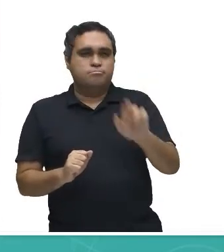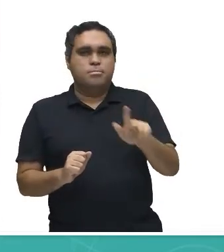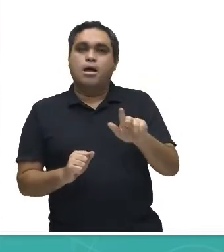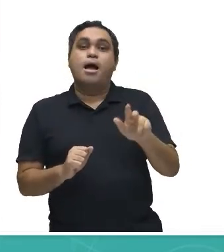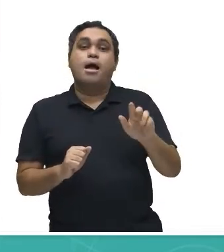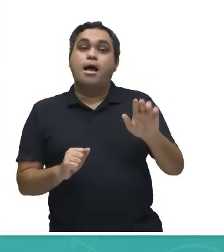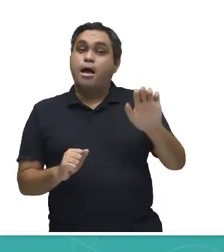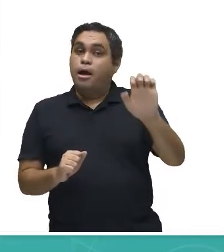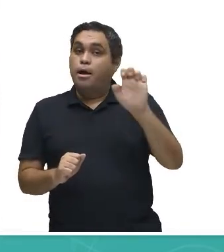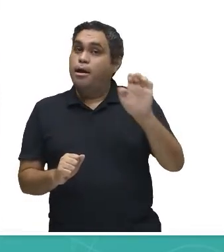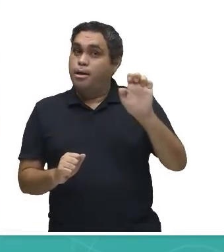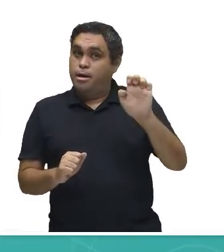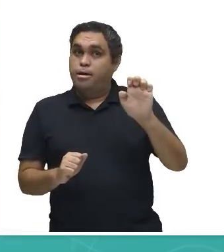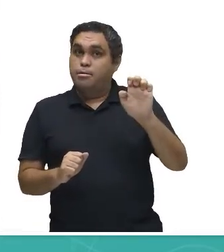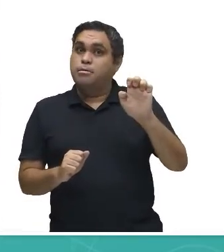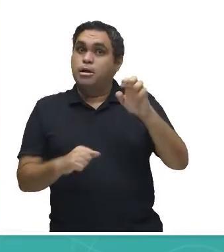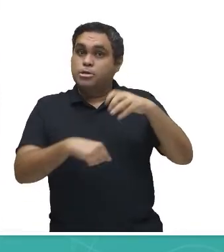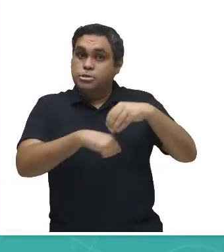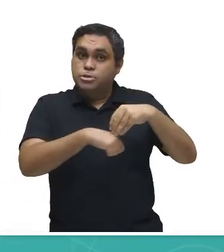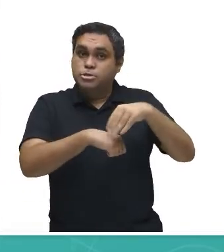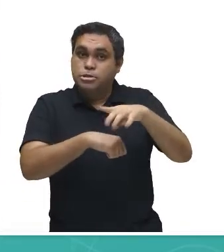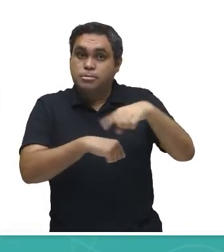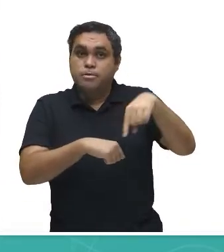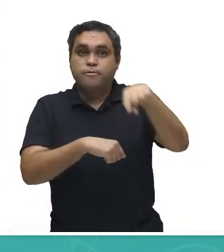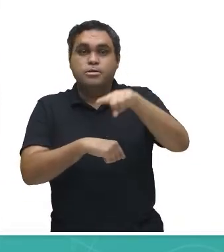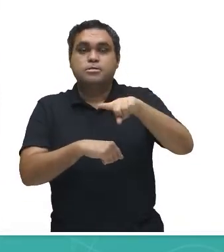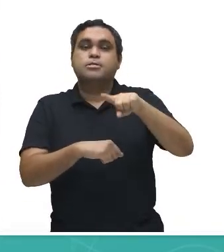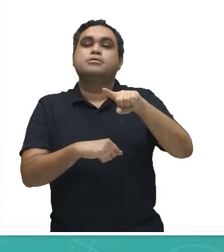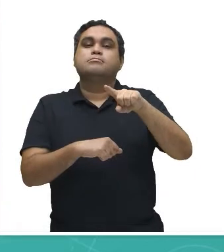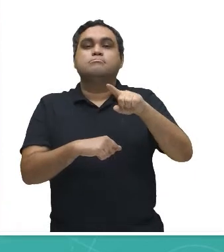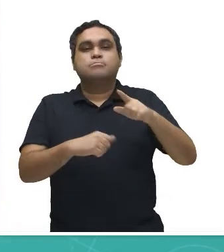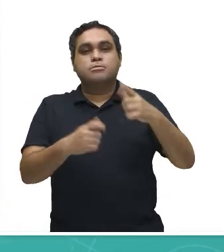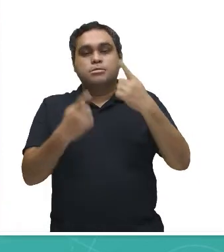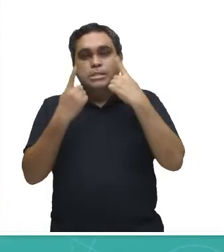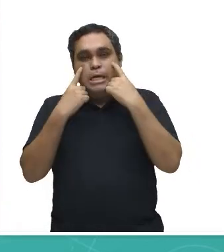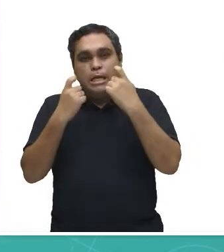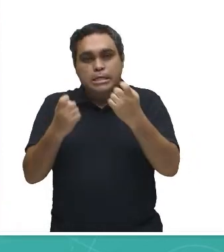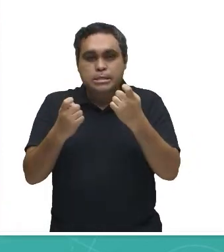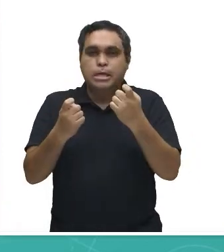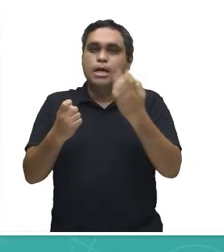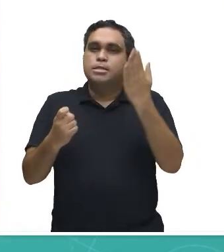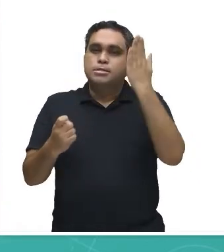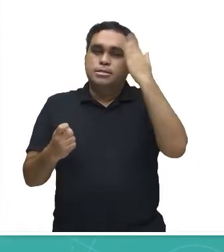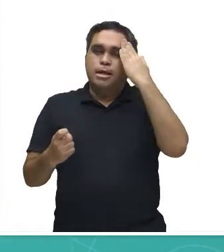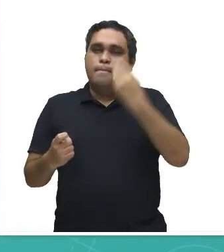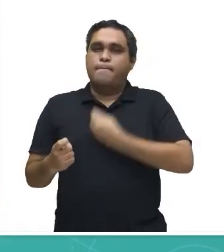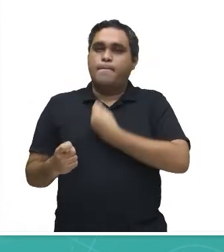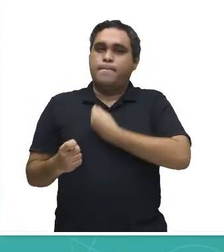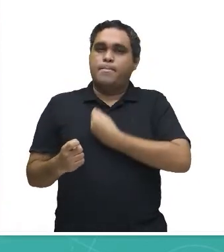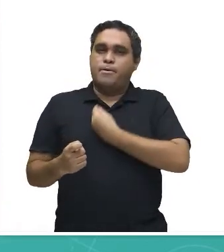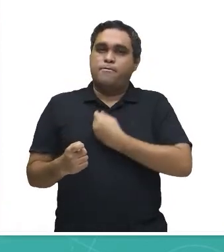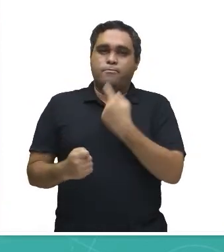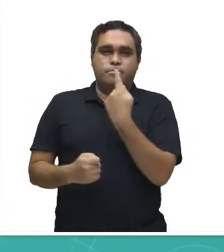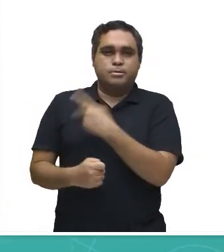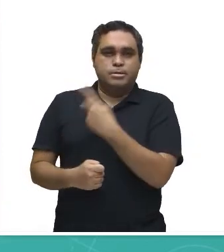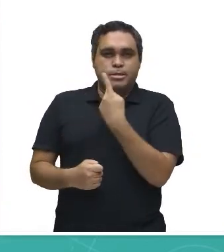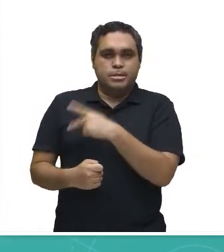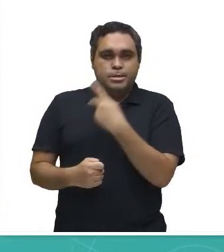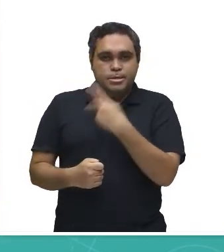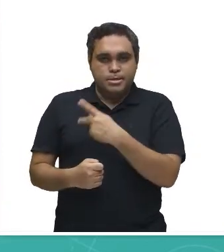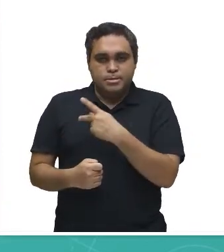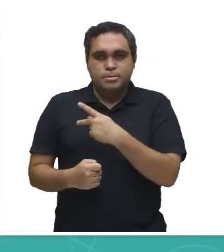Pixinguinha. Fica aí a dica para aquelas pessoas que estão interessadas em ver um pouco mais sobre esses